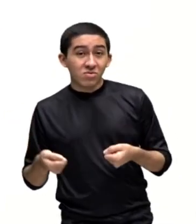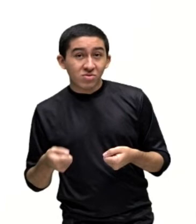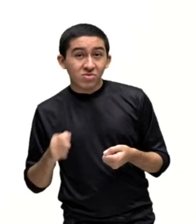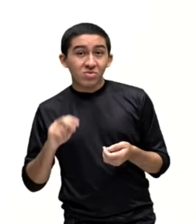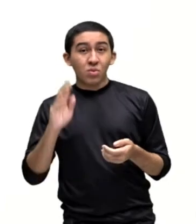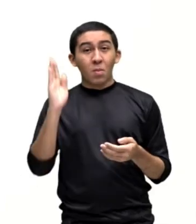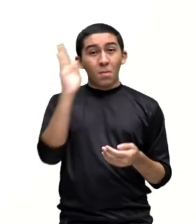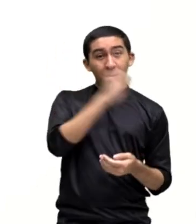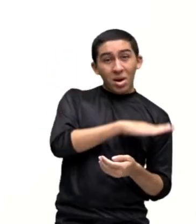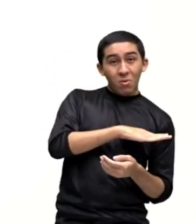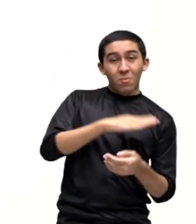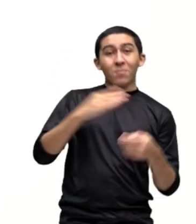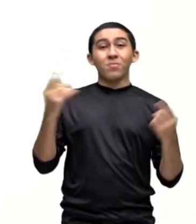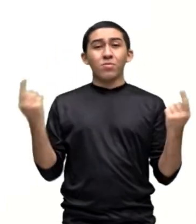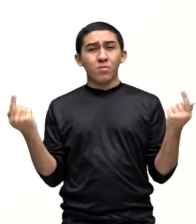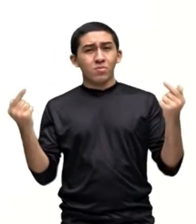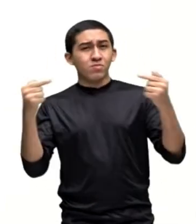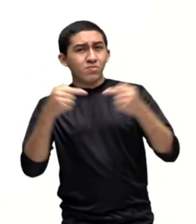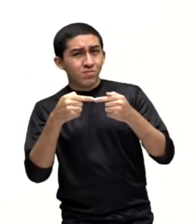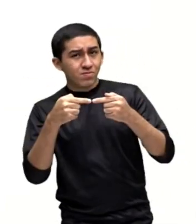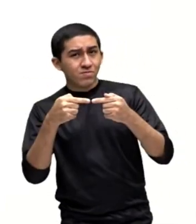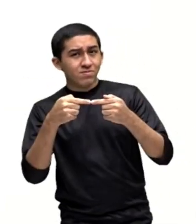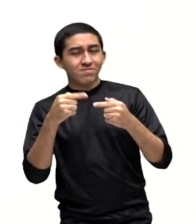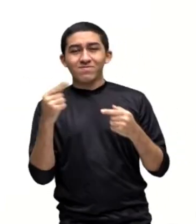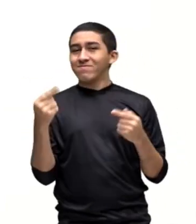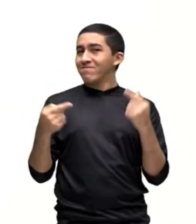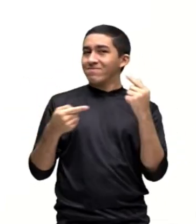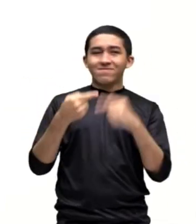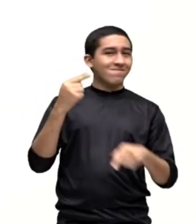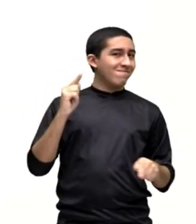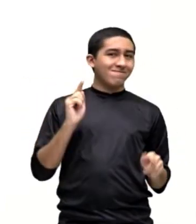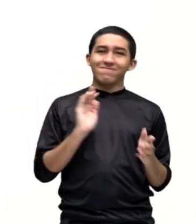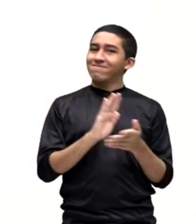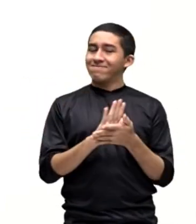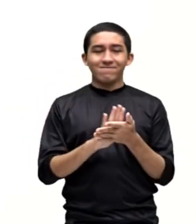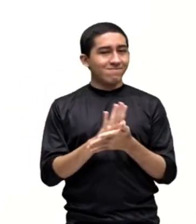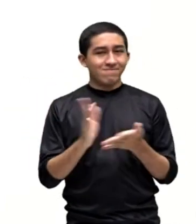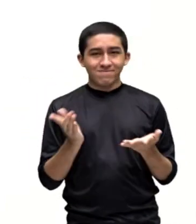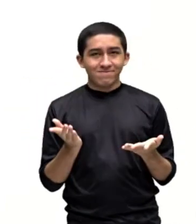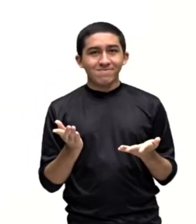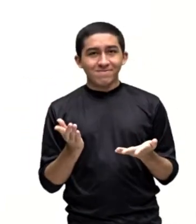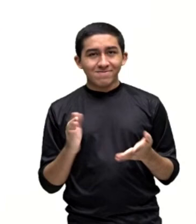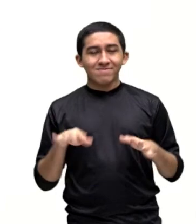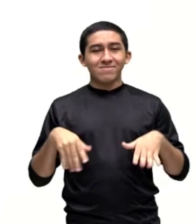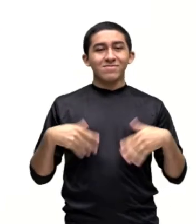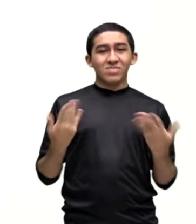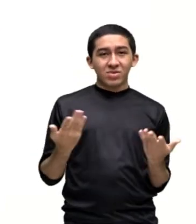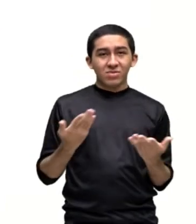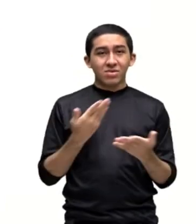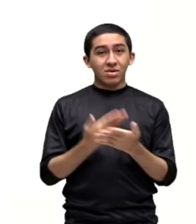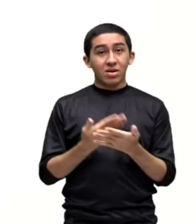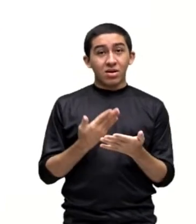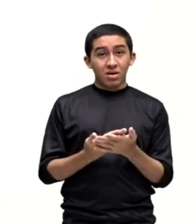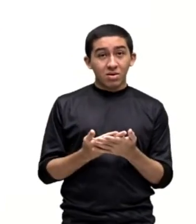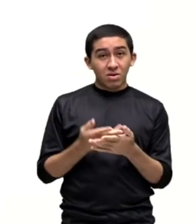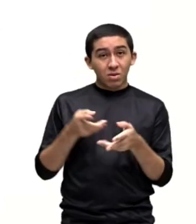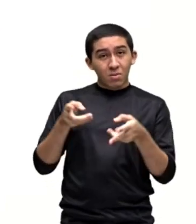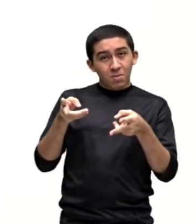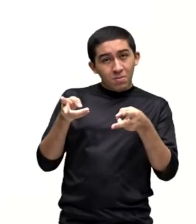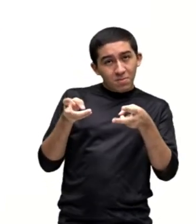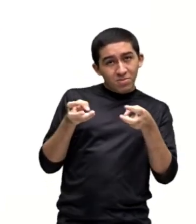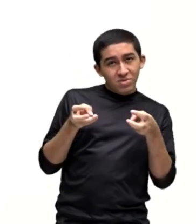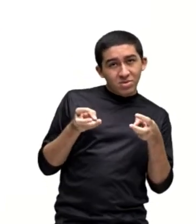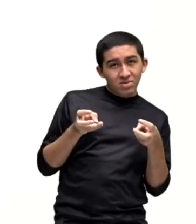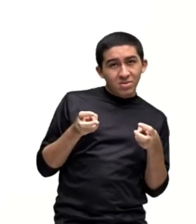Então, nesse processo aqui que a gente já observou durante toda a aula, em que a gente começa o texto com uma tendência, parecendo que